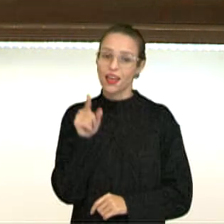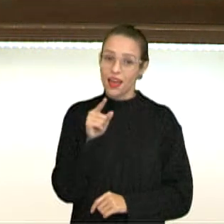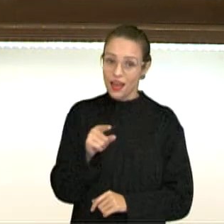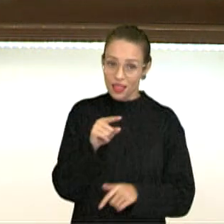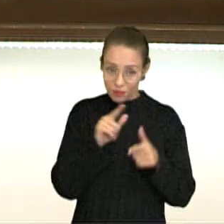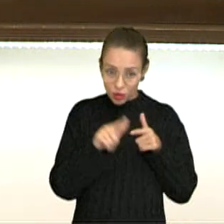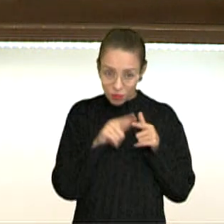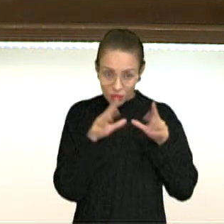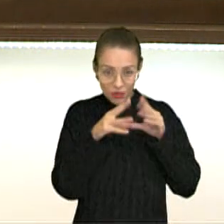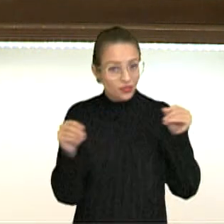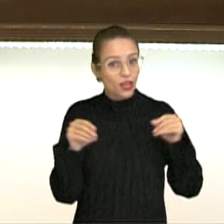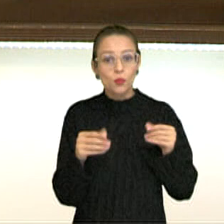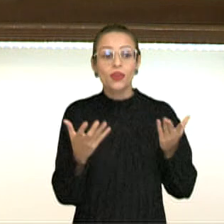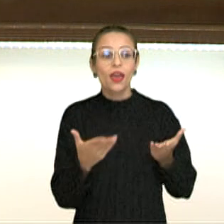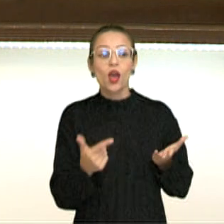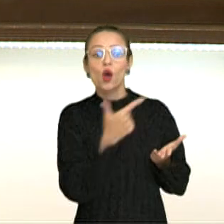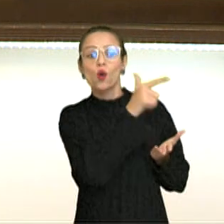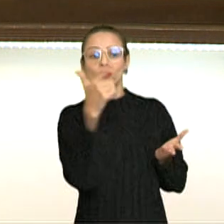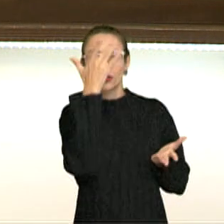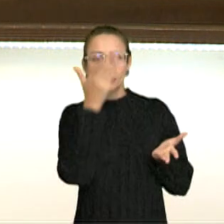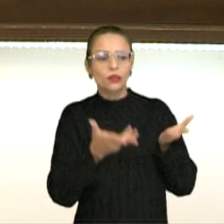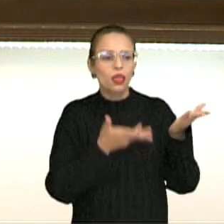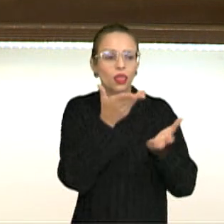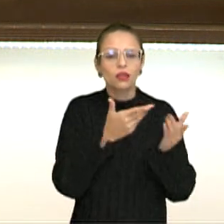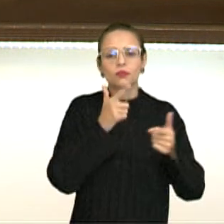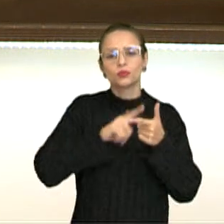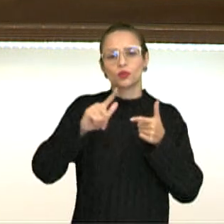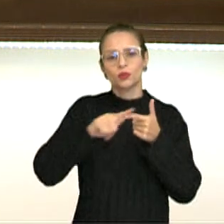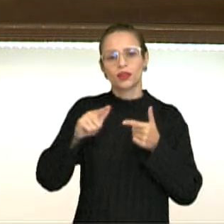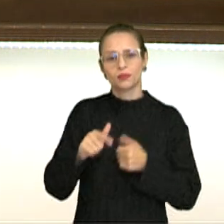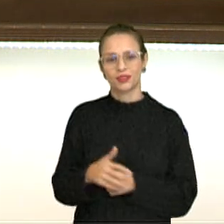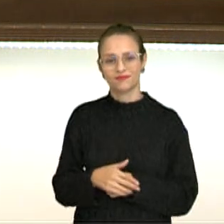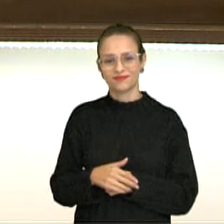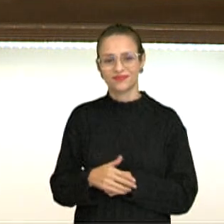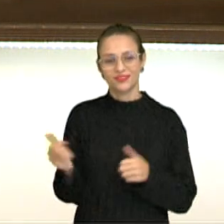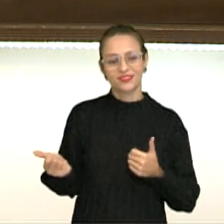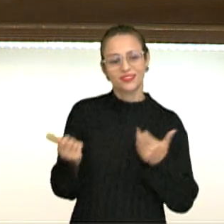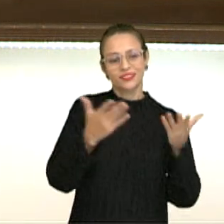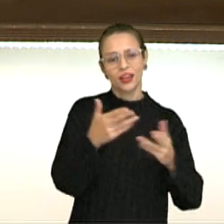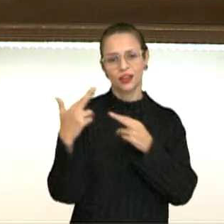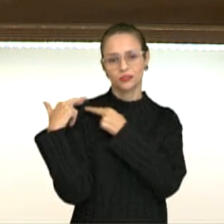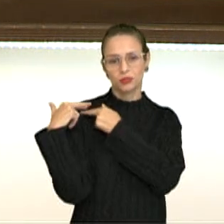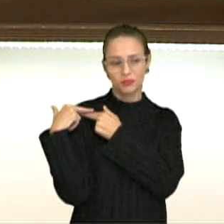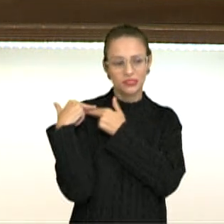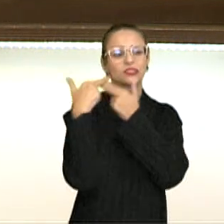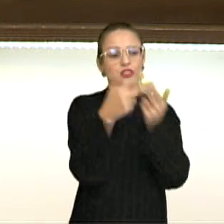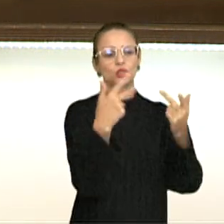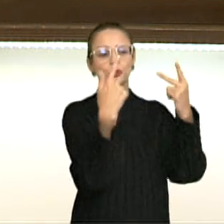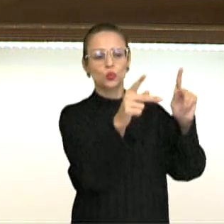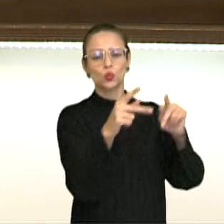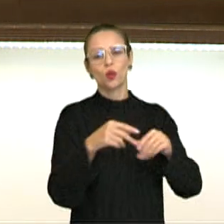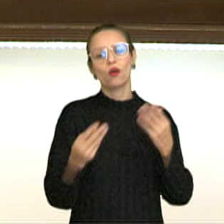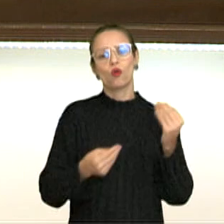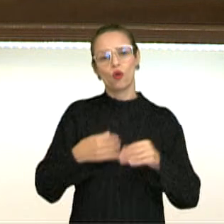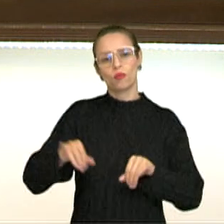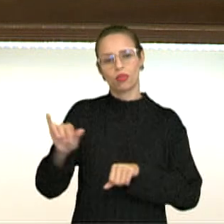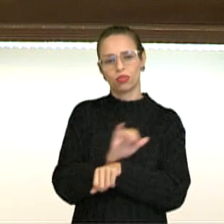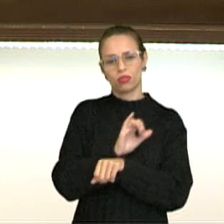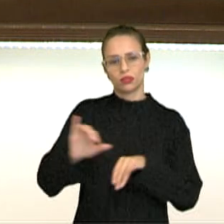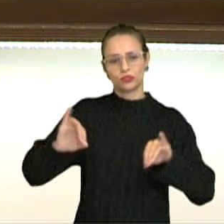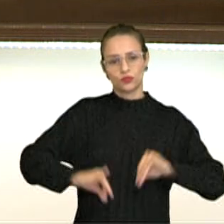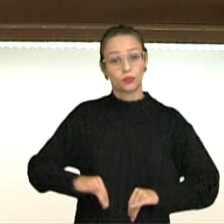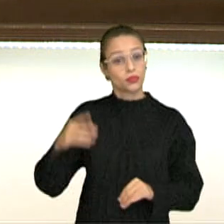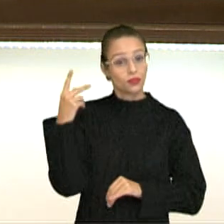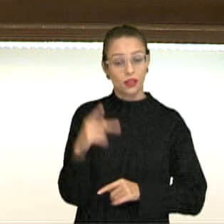problema, ela quer que o outro lide com o problema dela. Então ela passa para o outro a responsabilidade de lidar com aquele sofrimento que ela está tendo naquele